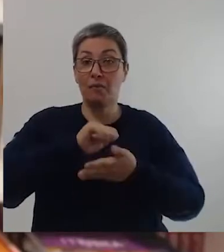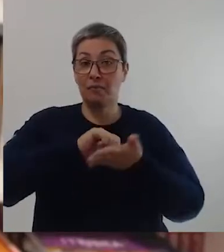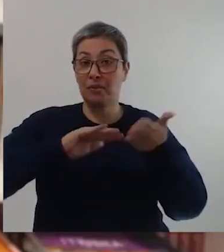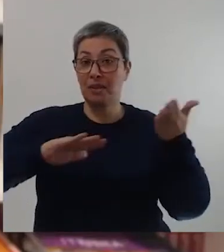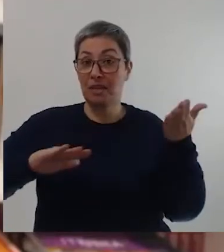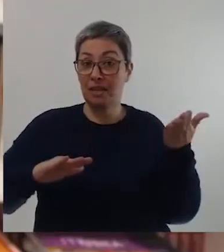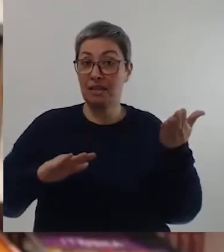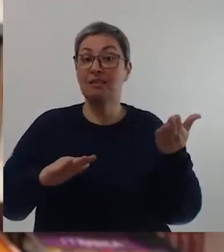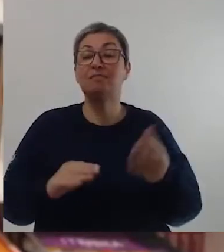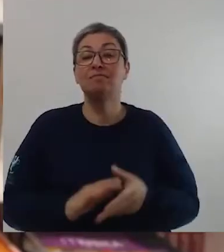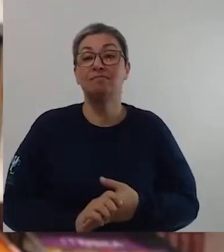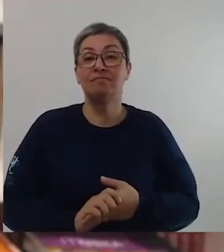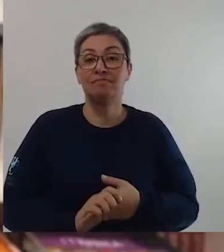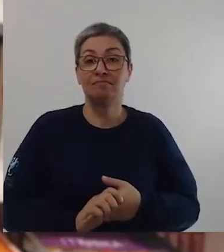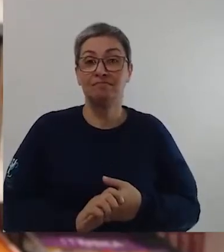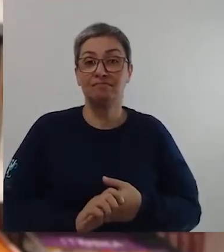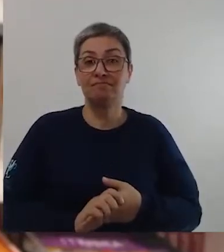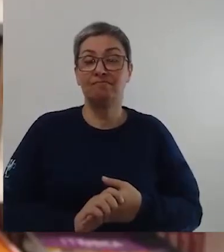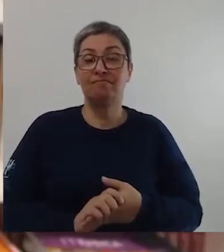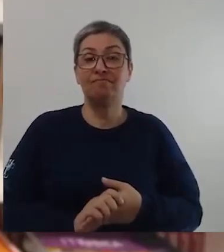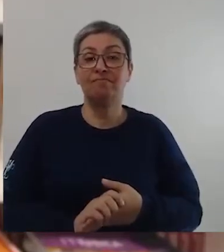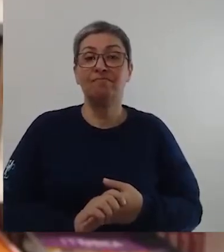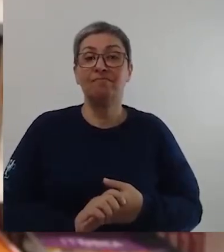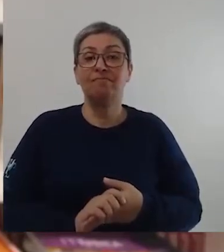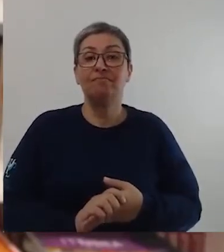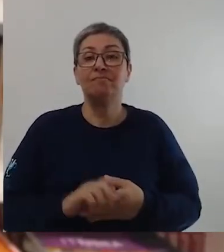momento da atividade